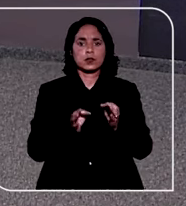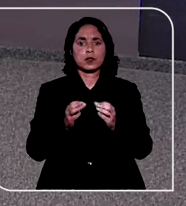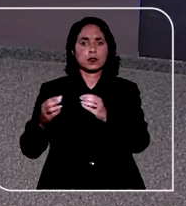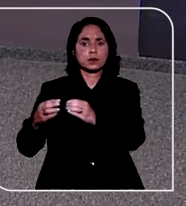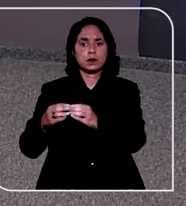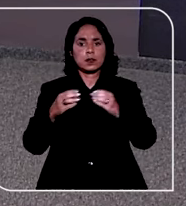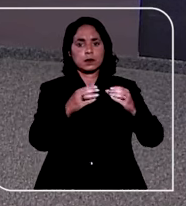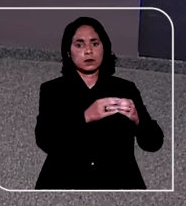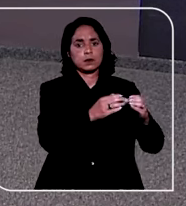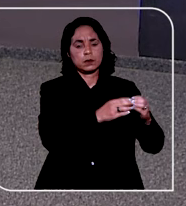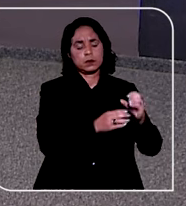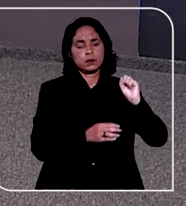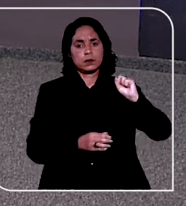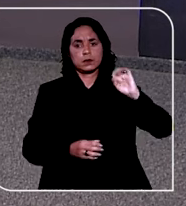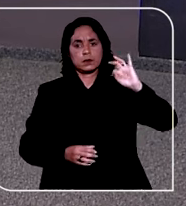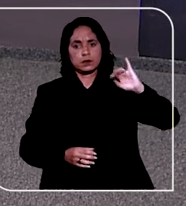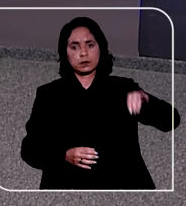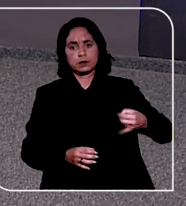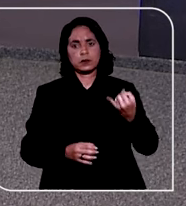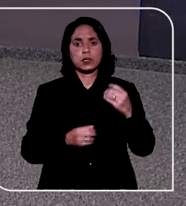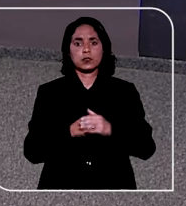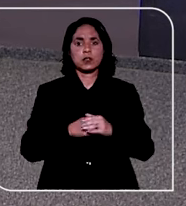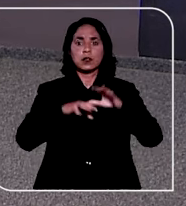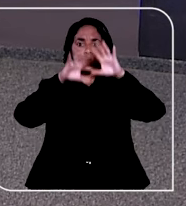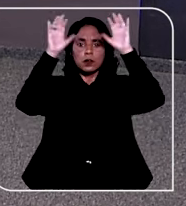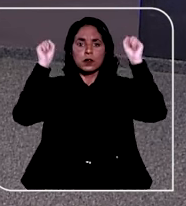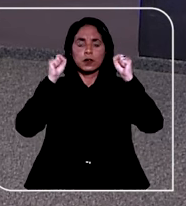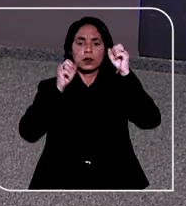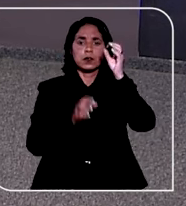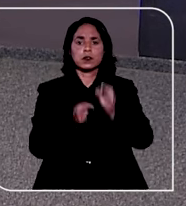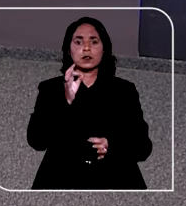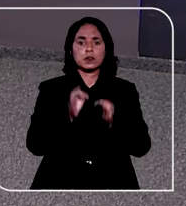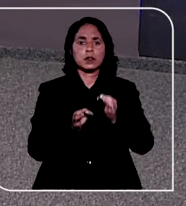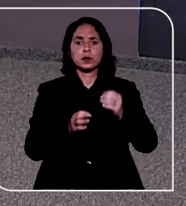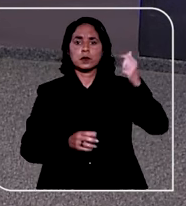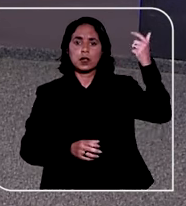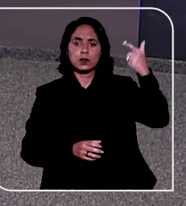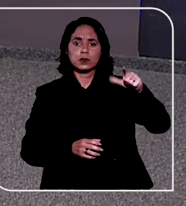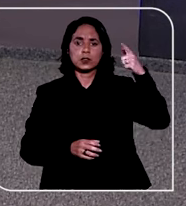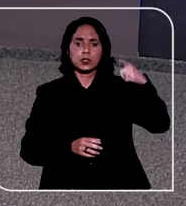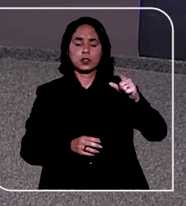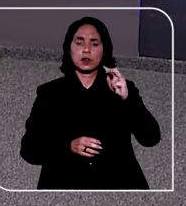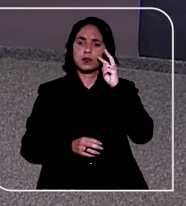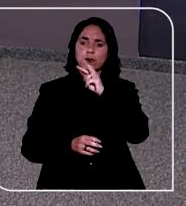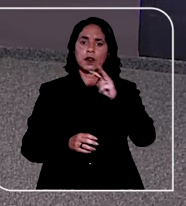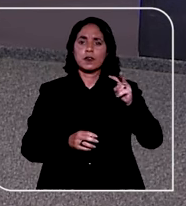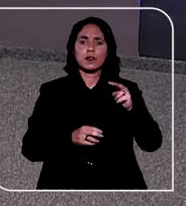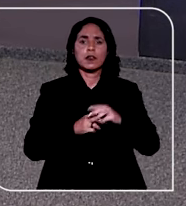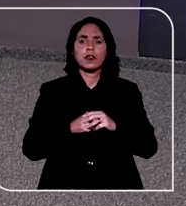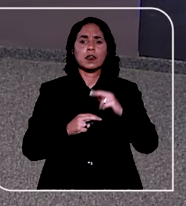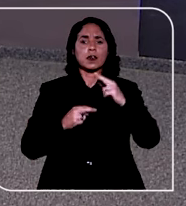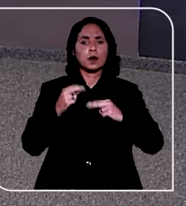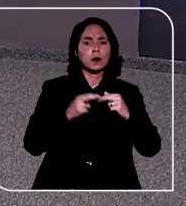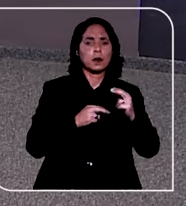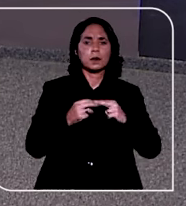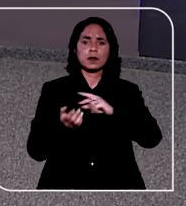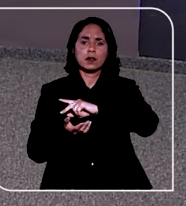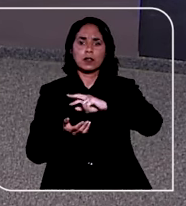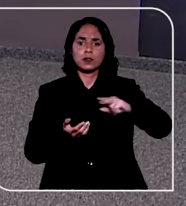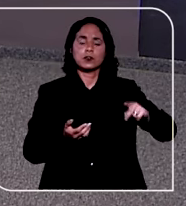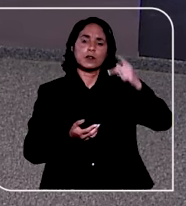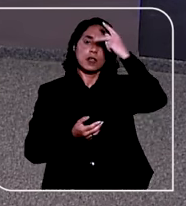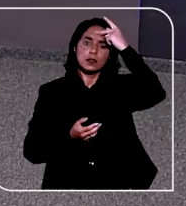colegiados do STJ o tribunal vai definir em repetitivo se violência contra objetos e não só contra